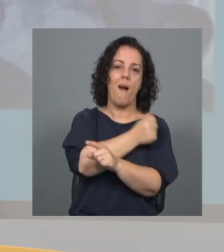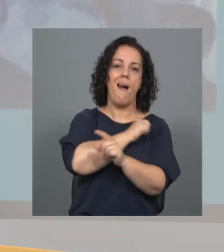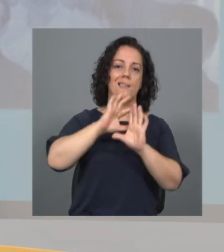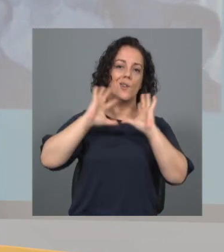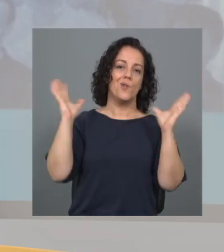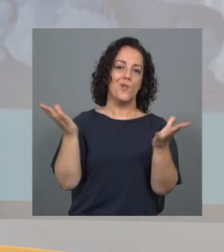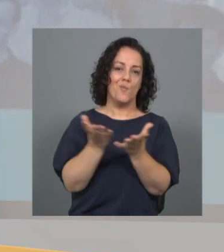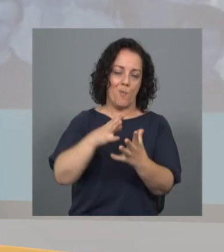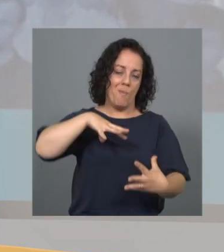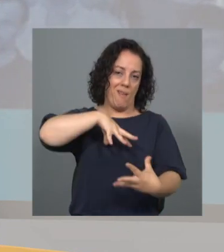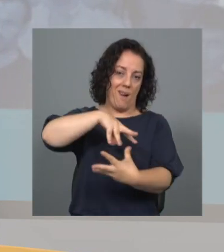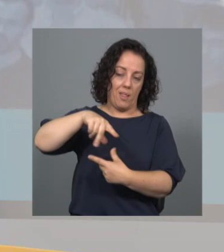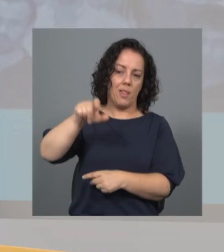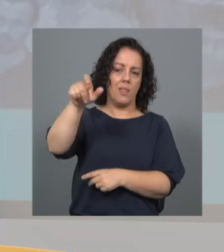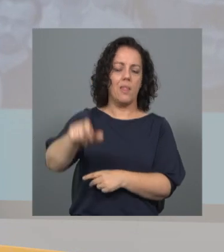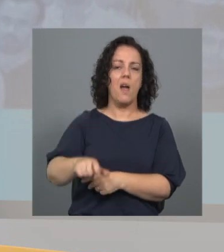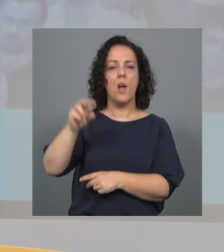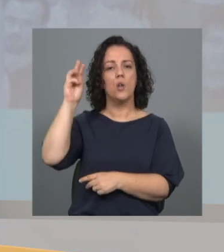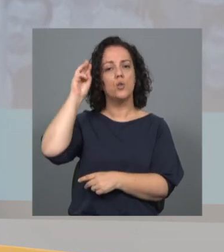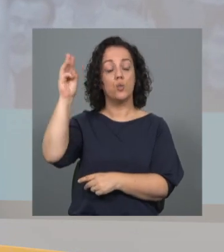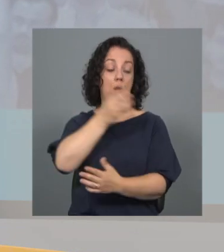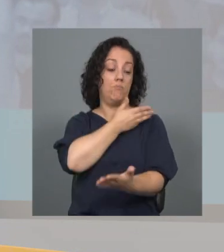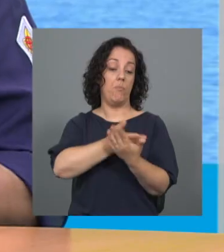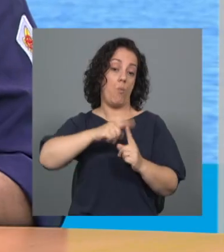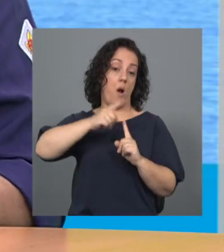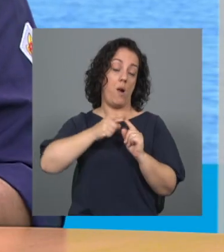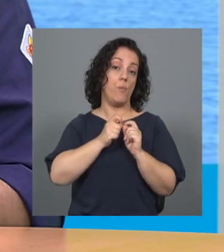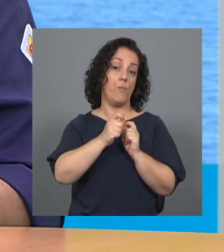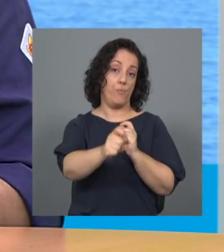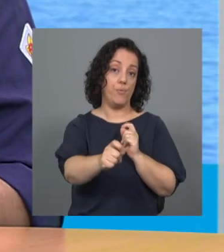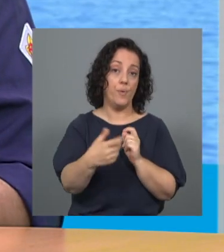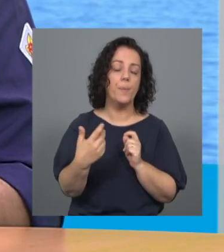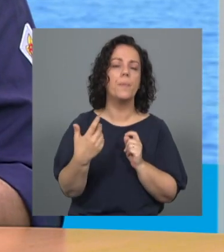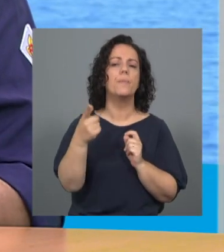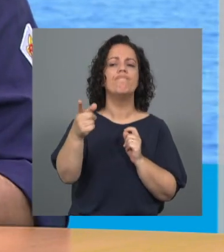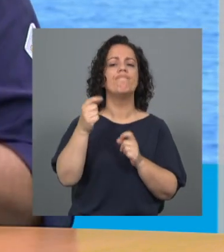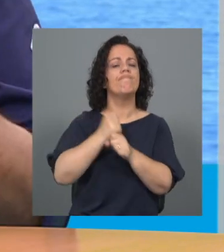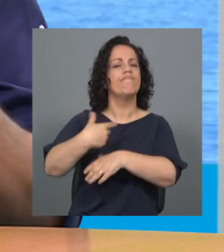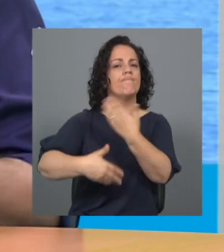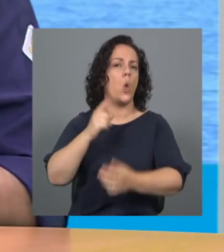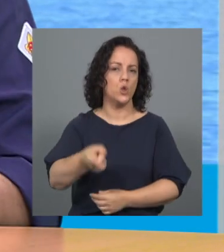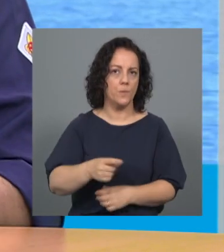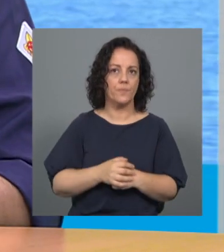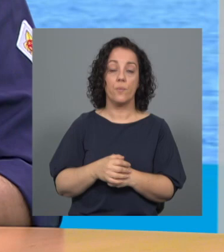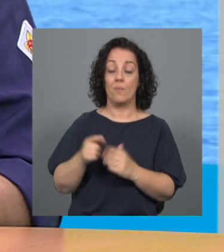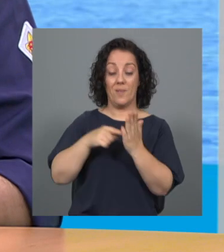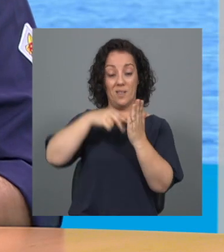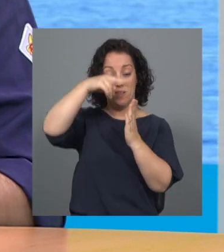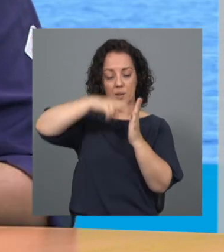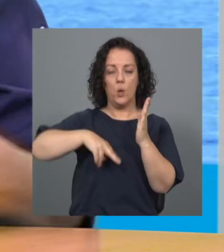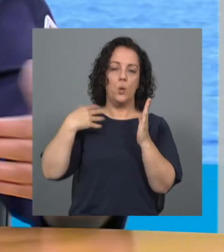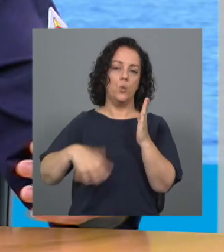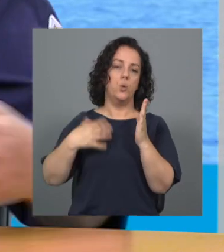ao longo deste ano Laudato Si? Claro. A encíclica do Papa é uma viagem interessantíssima, tremenda, sobre